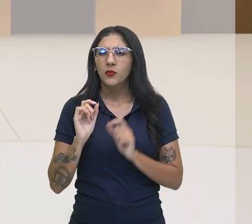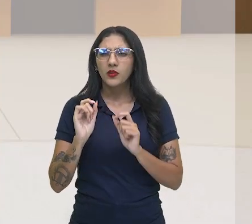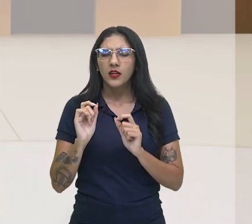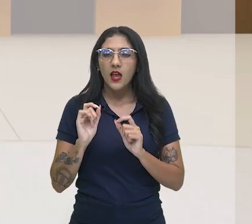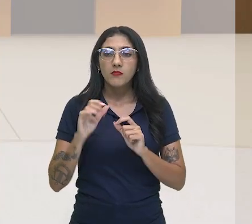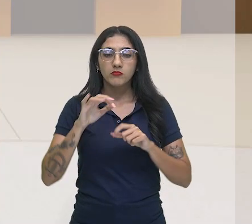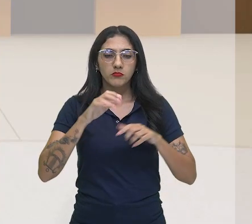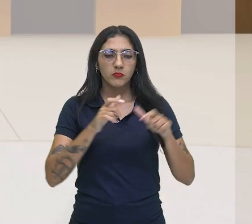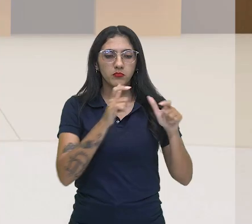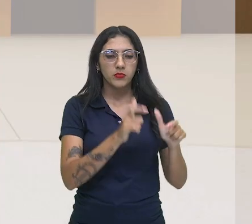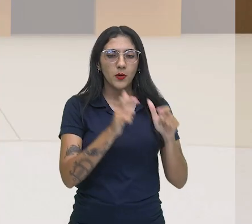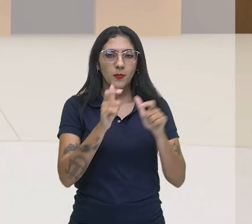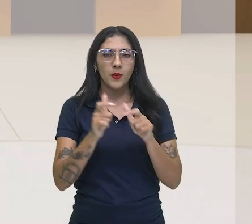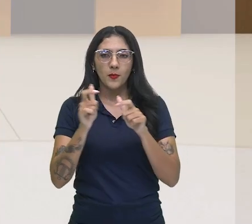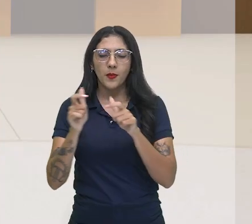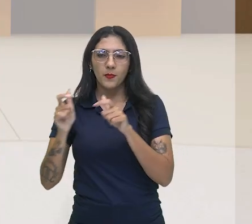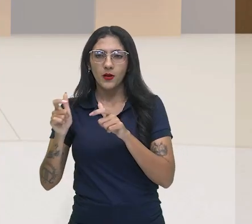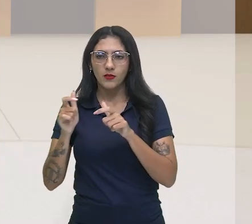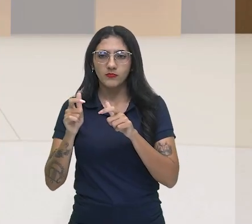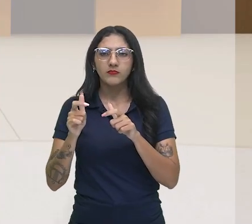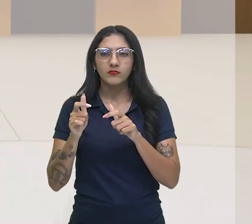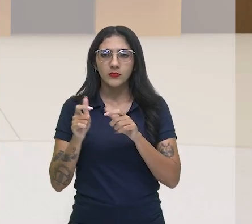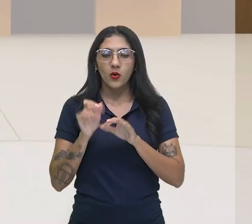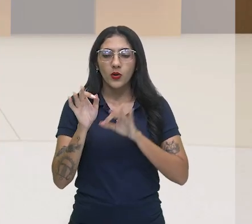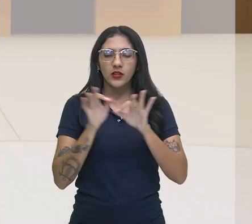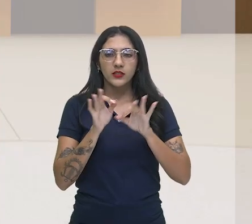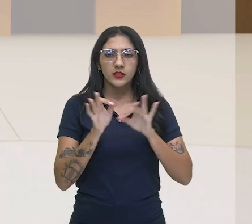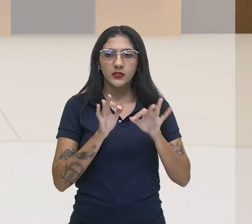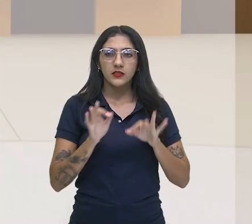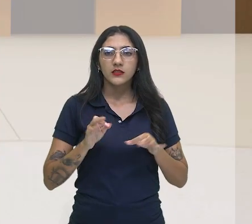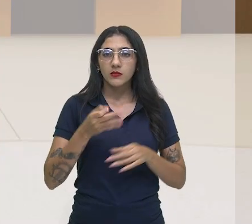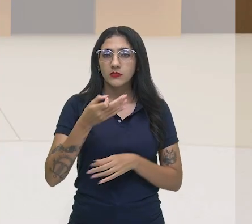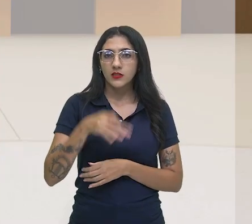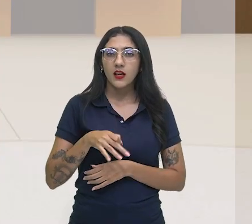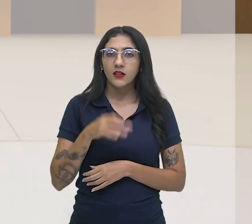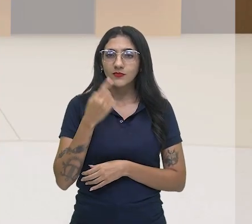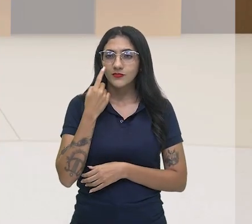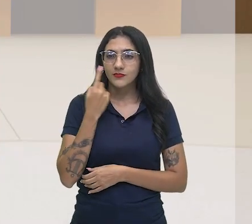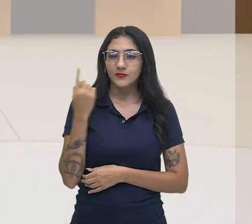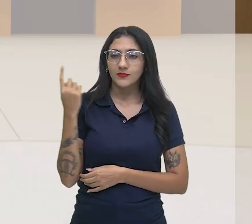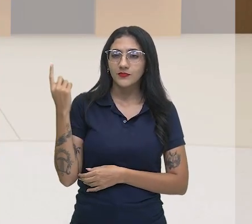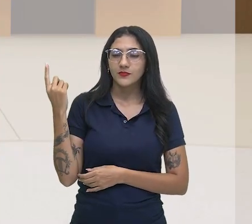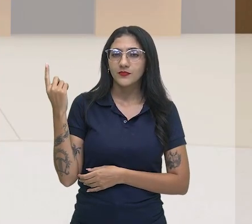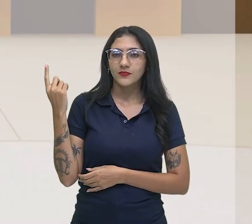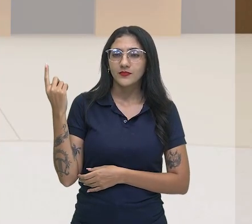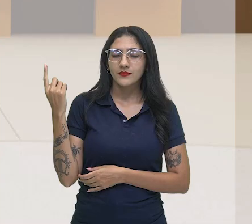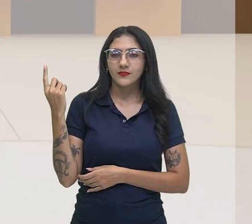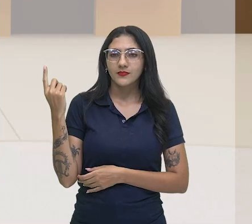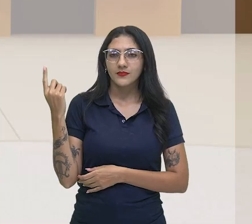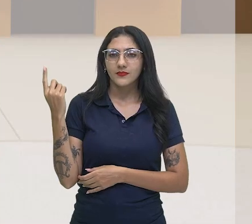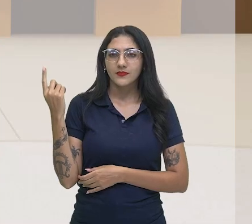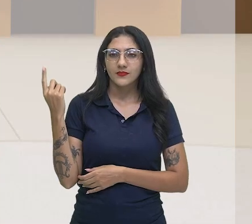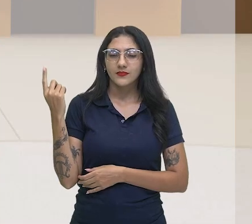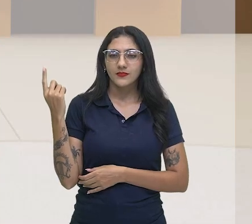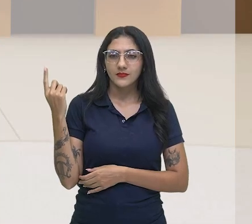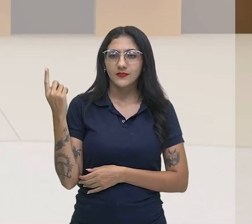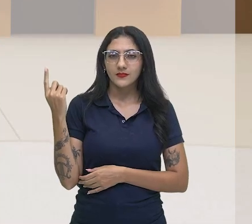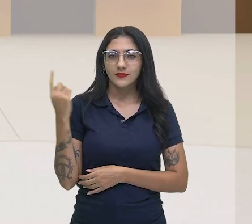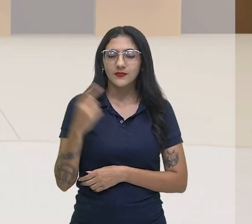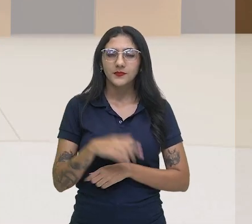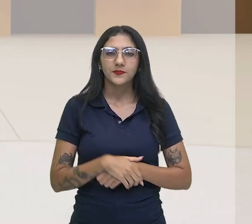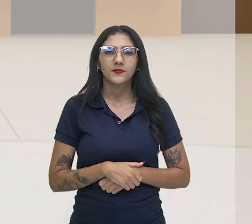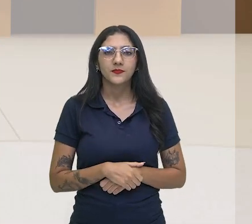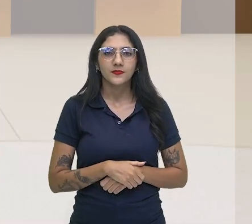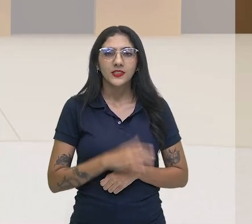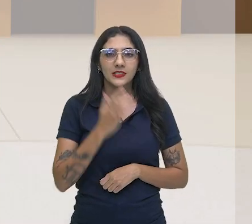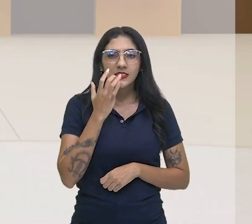essa separação, a gente vai ver agora, a partir das lixeiras, né? A lixeira de plástico, a lixeira de papel, a lixeira de vidro e a de